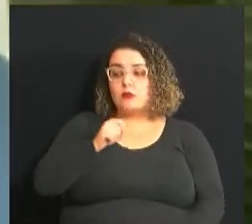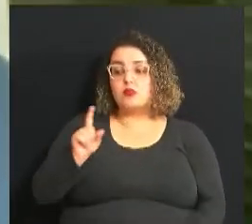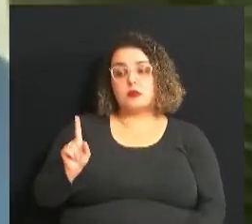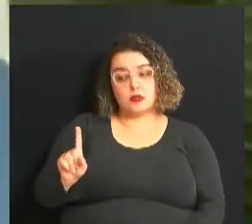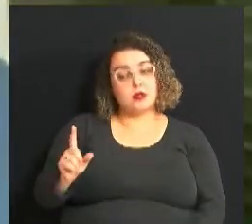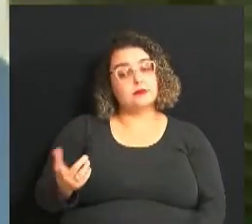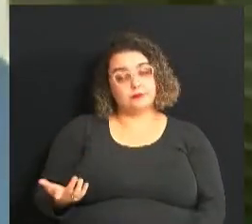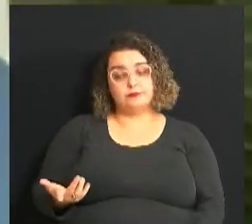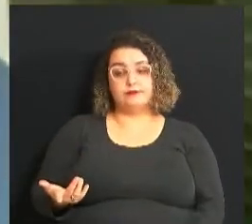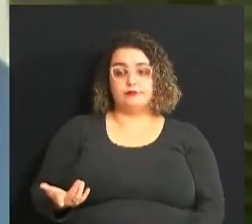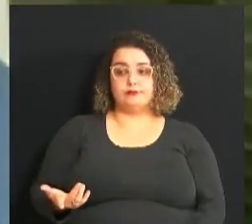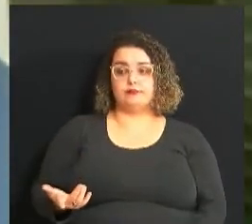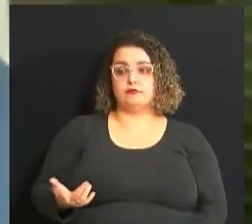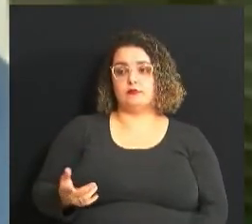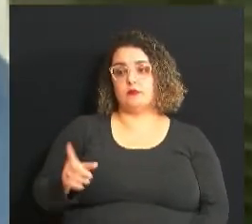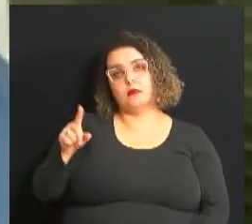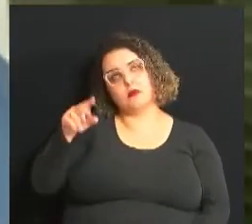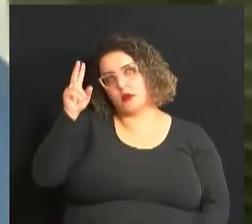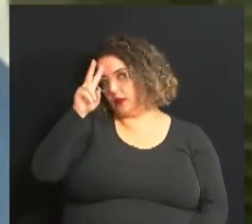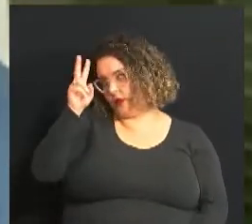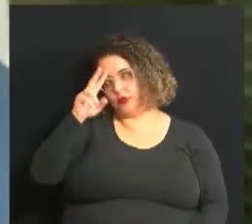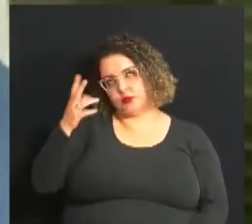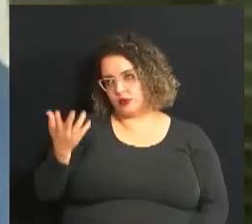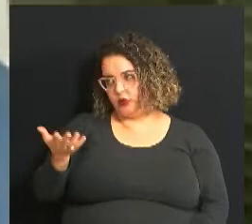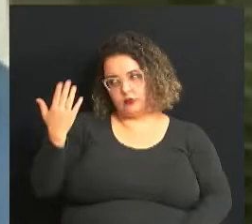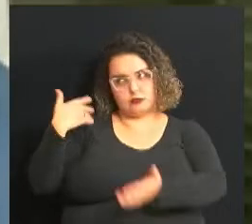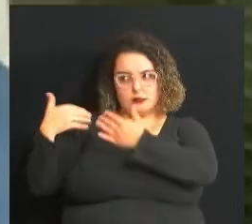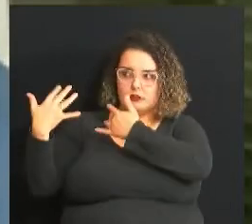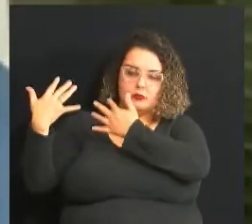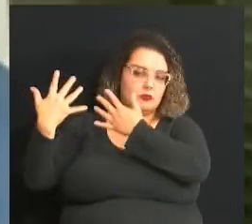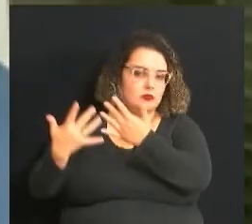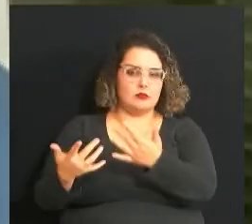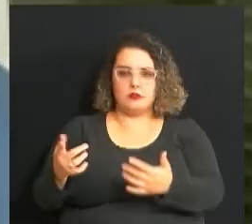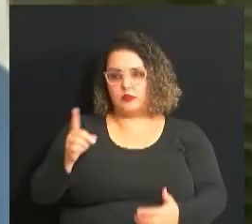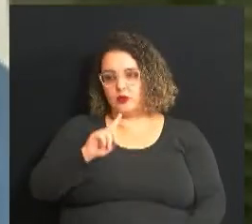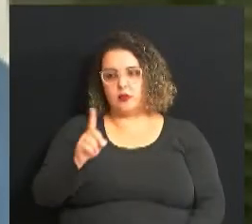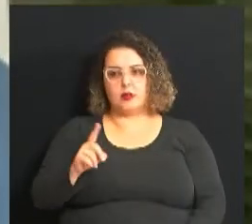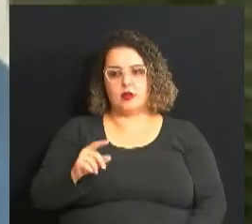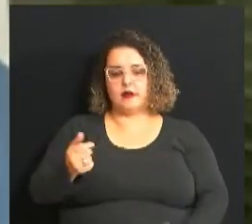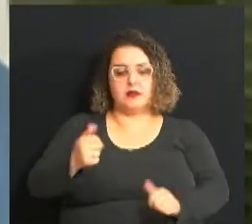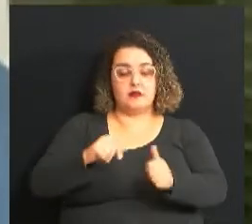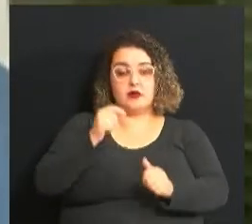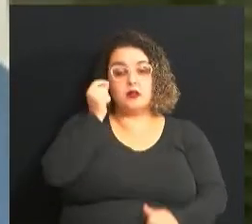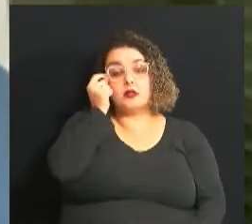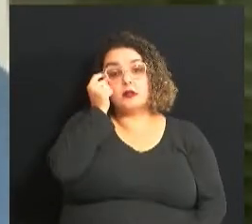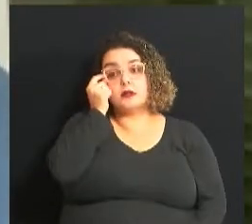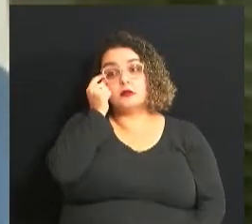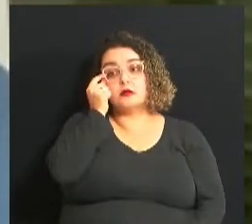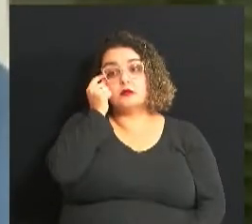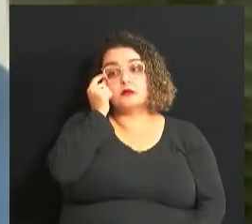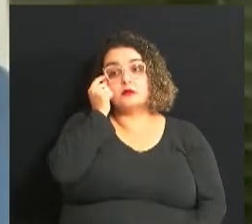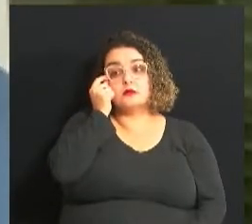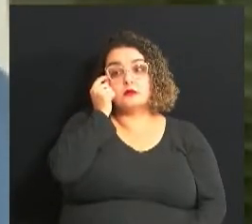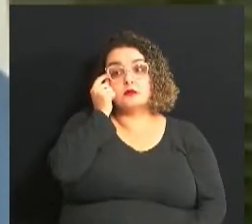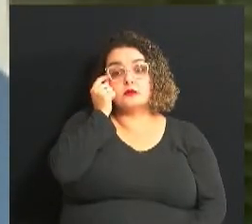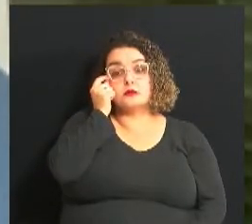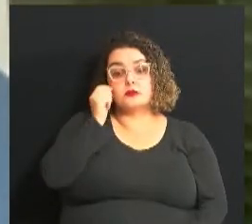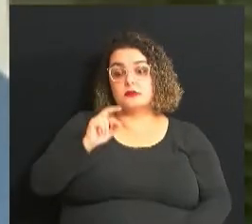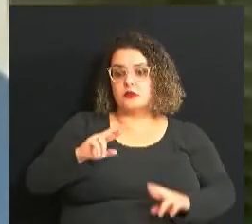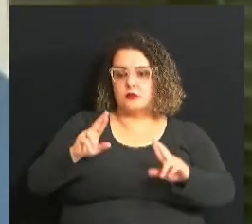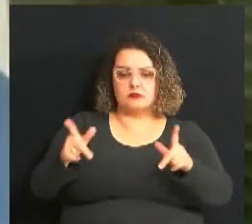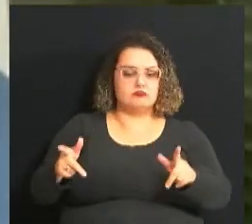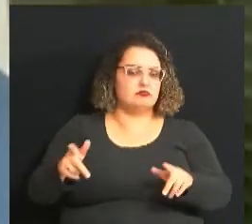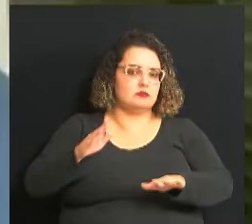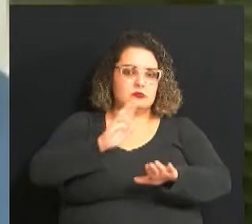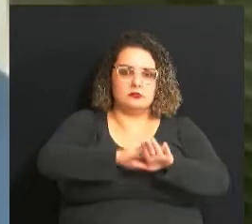Isso historicamente, né? Isso não é questão de avaliar se existe diferenças entre atividades